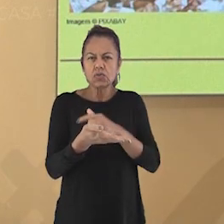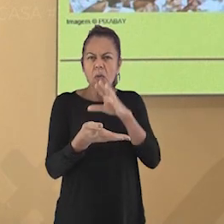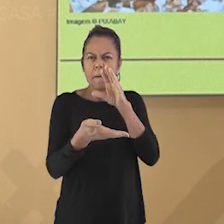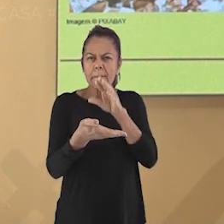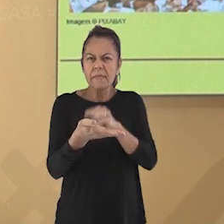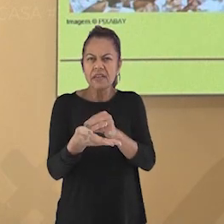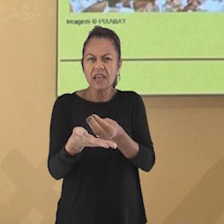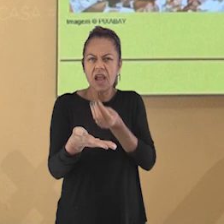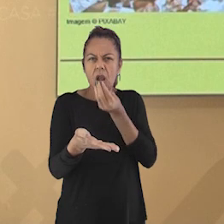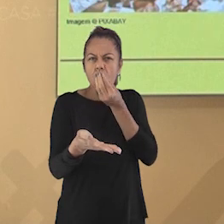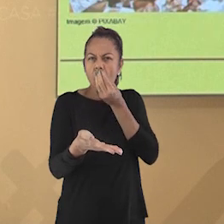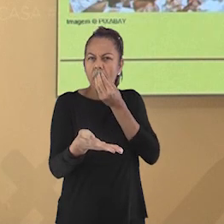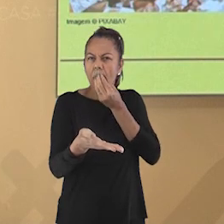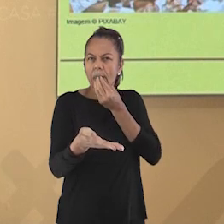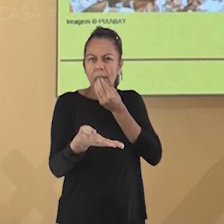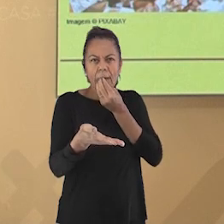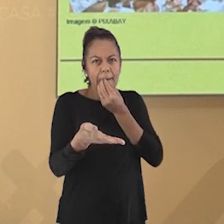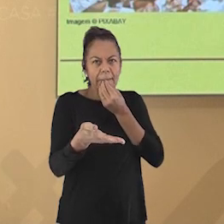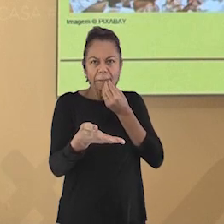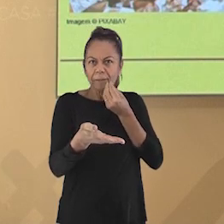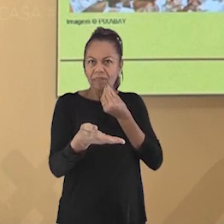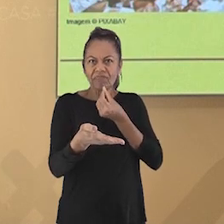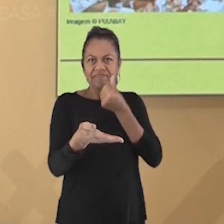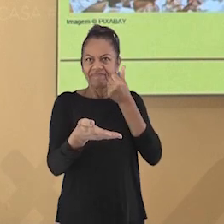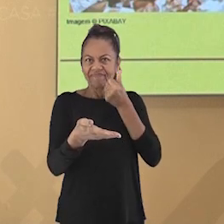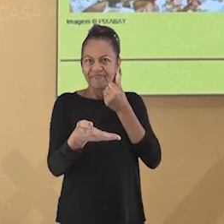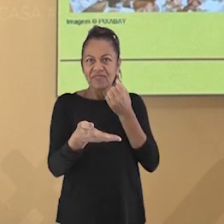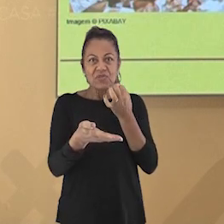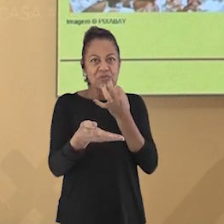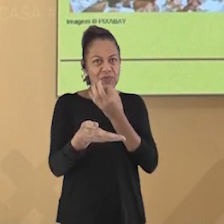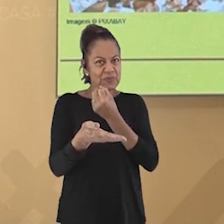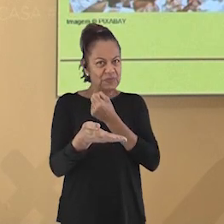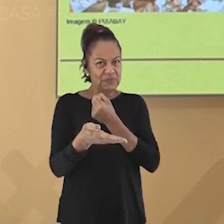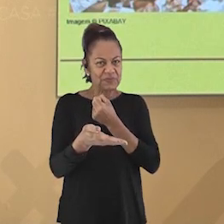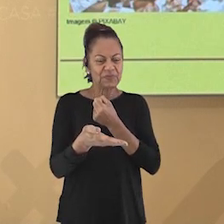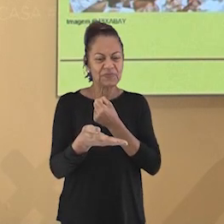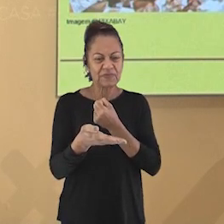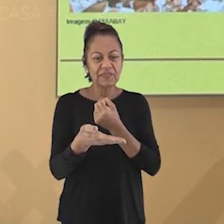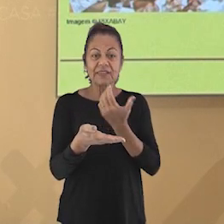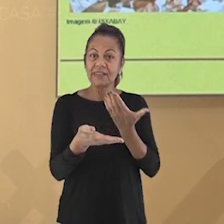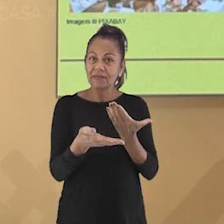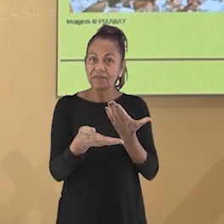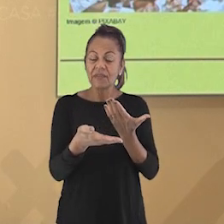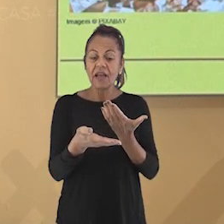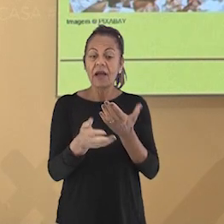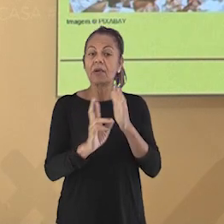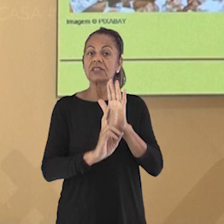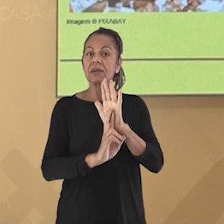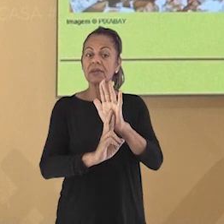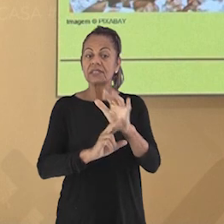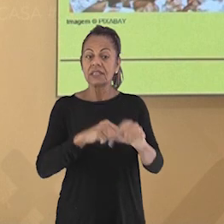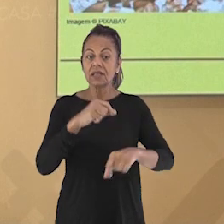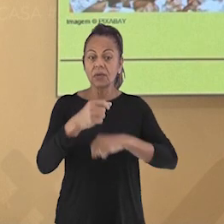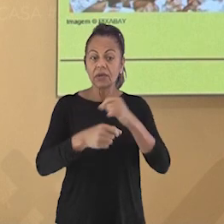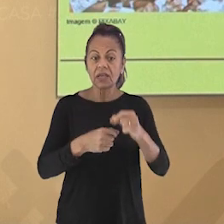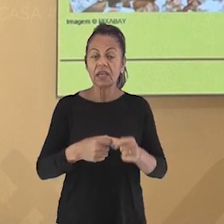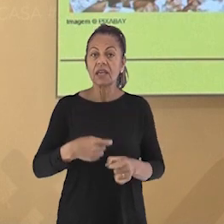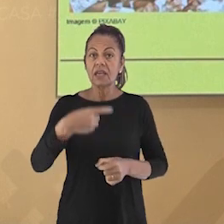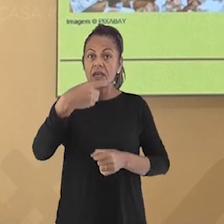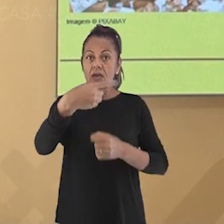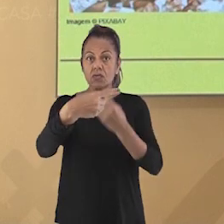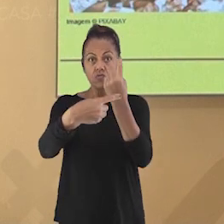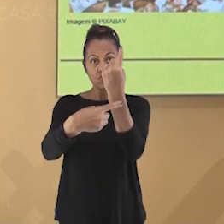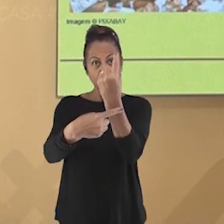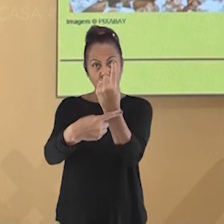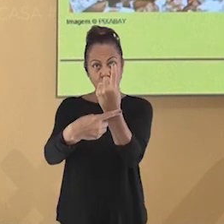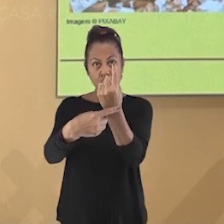da barra de chocolate. Podemos escrever representando assim, uma parte de 3.